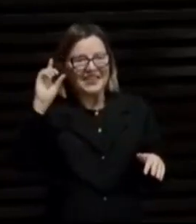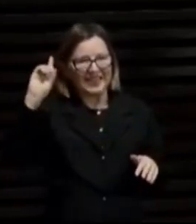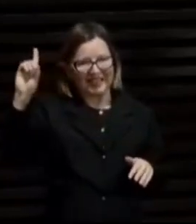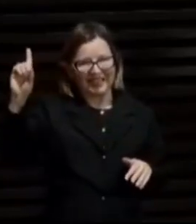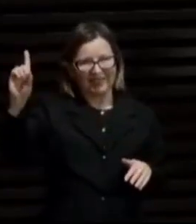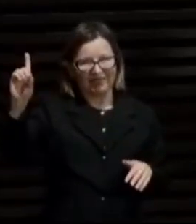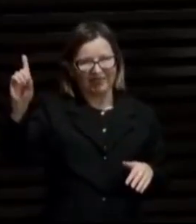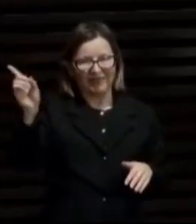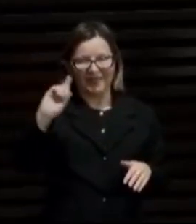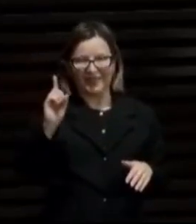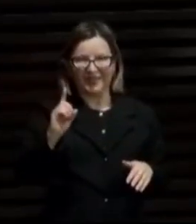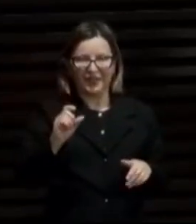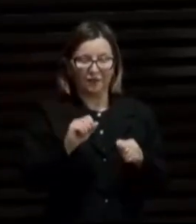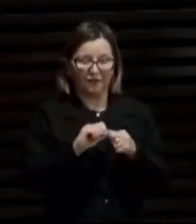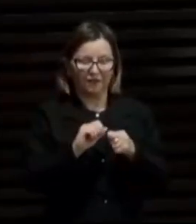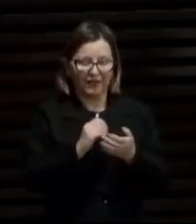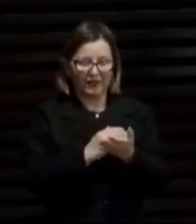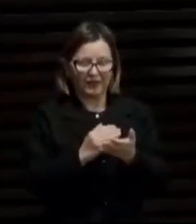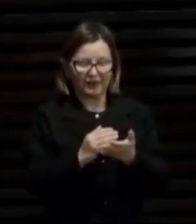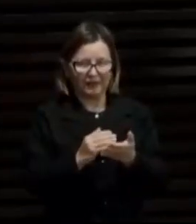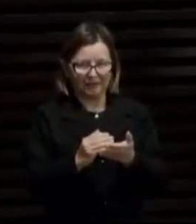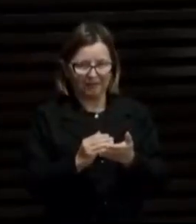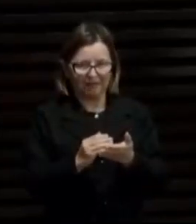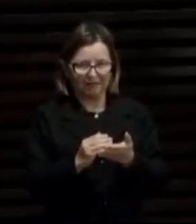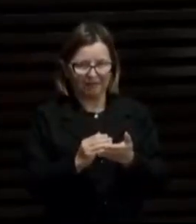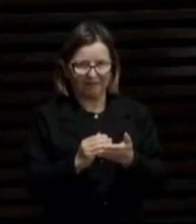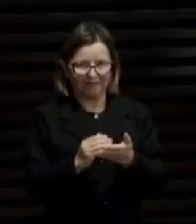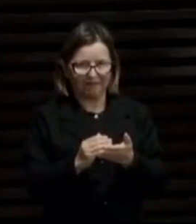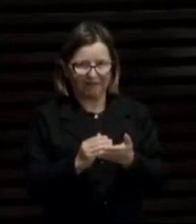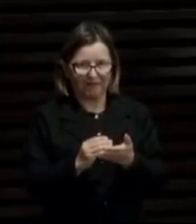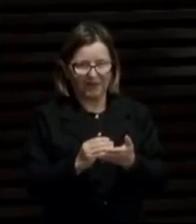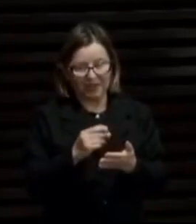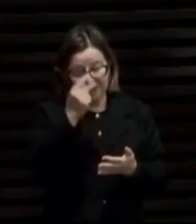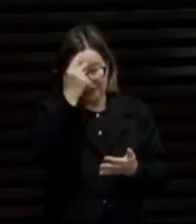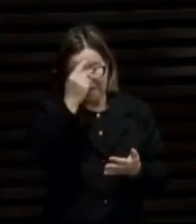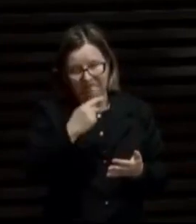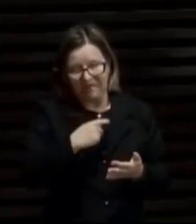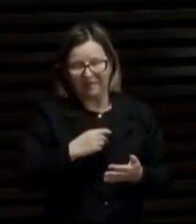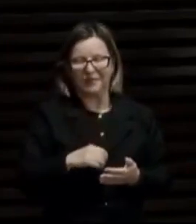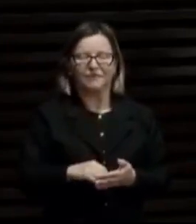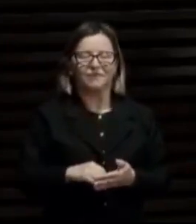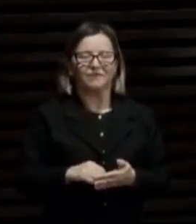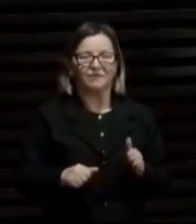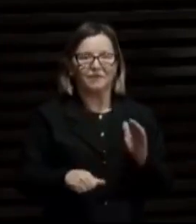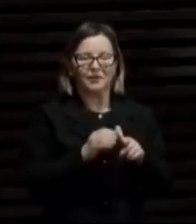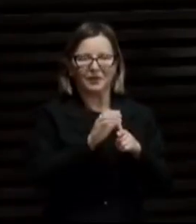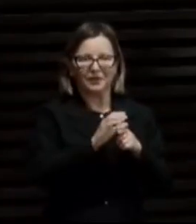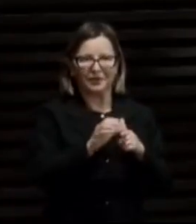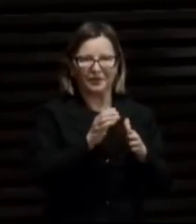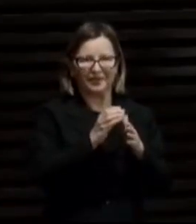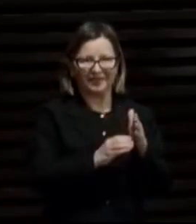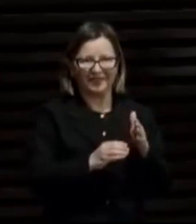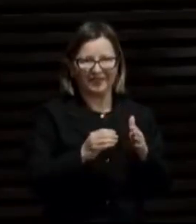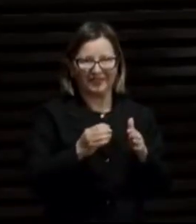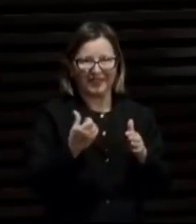não pertence mais a si mesmo. Vamos ler 1 Coríntios 6, 19 e